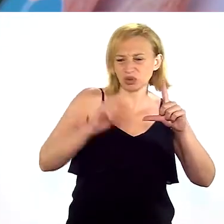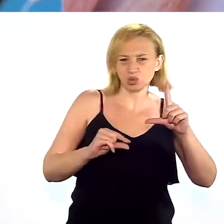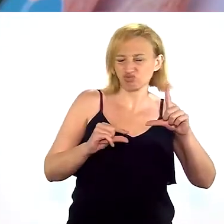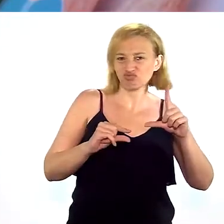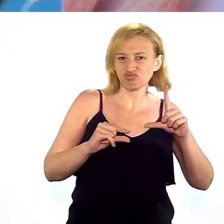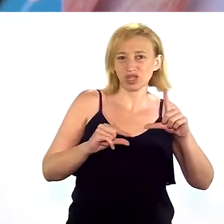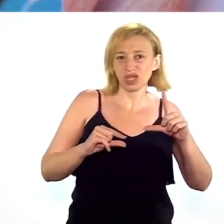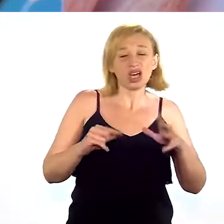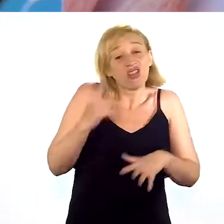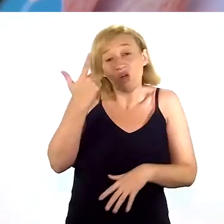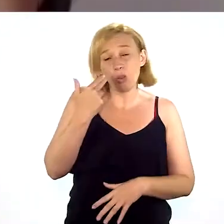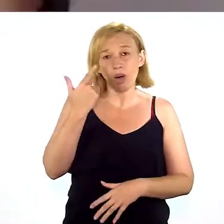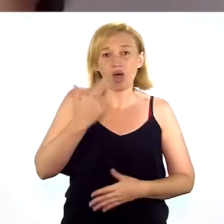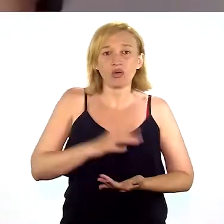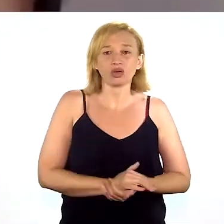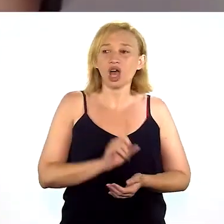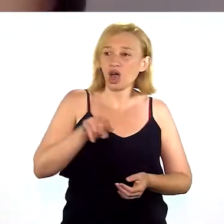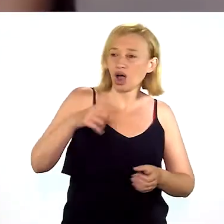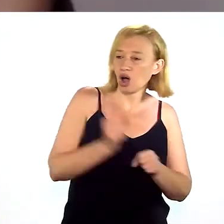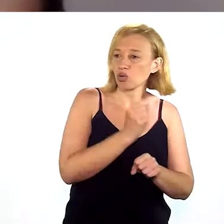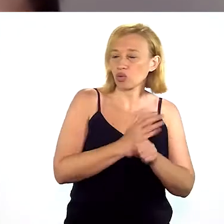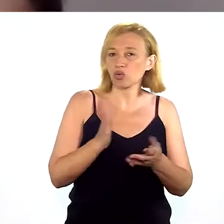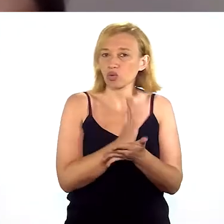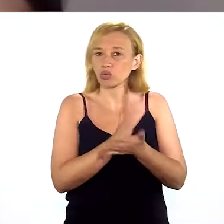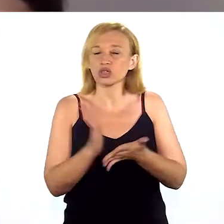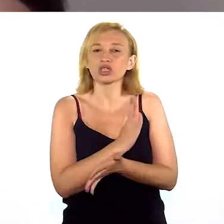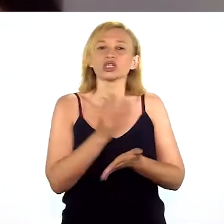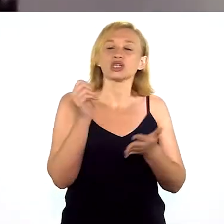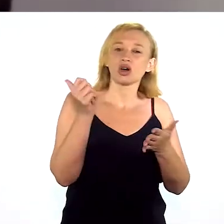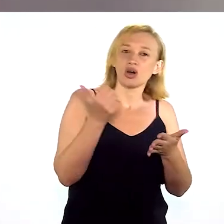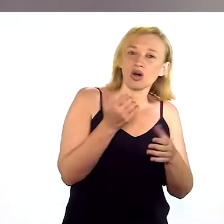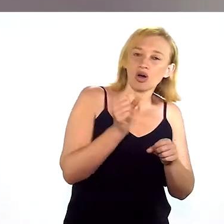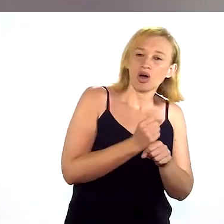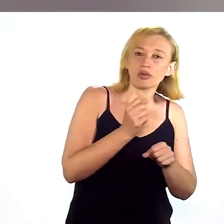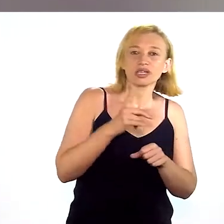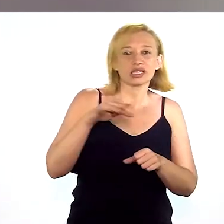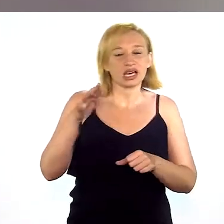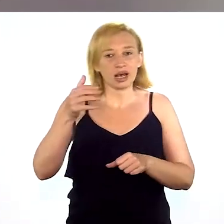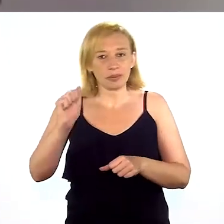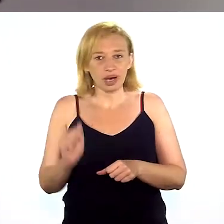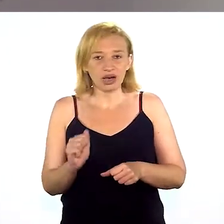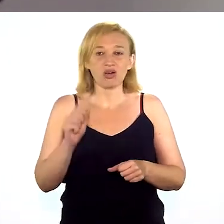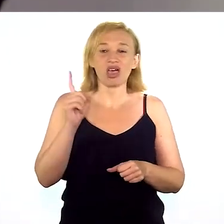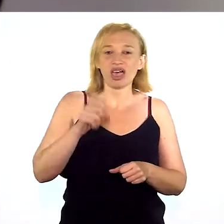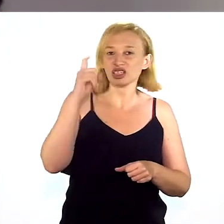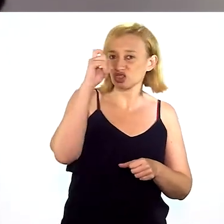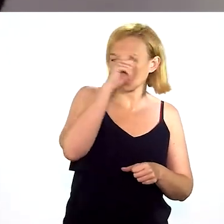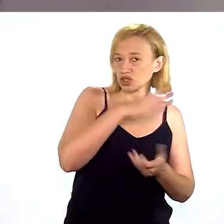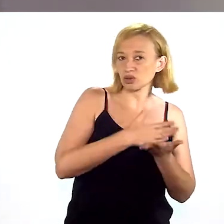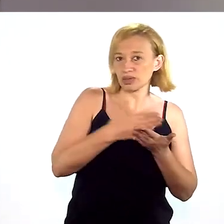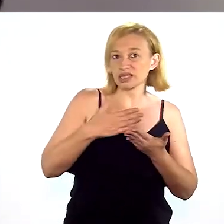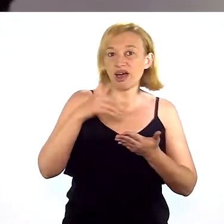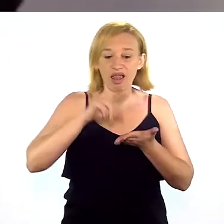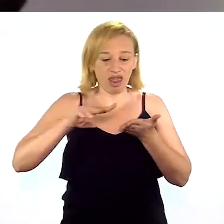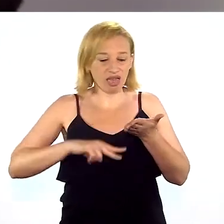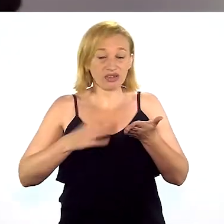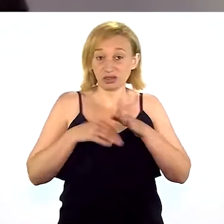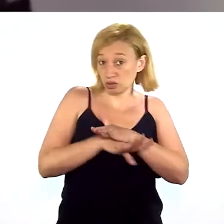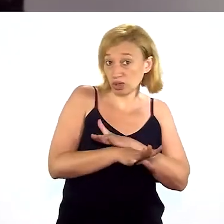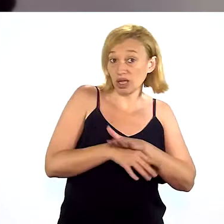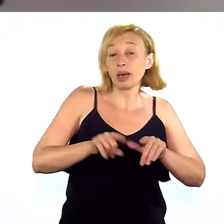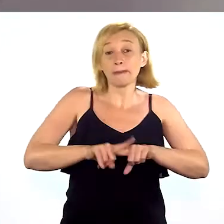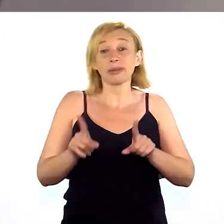incomodou a sua leitura? E é bem tranquilo, né? Algumas obras do Saramago são realmente bem mais difíceis da gente começar a ler, né? A gente vai se